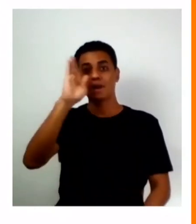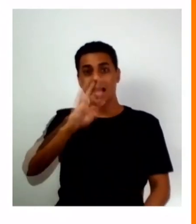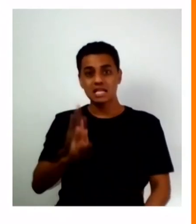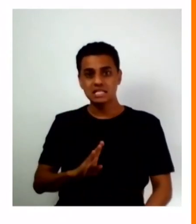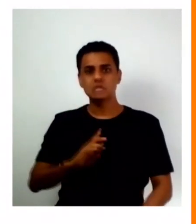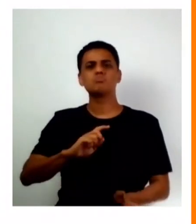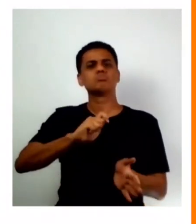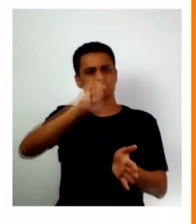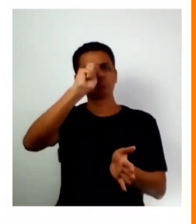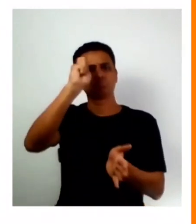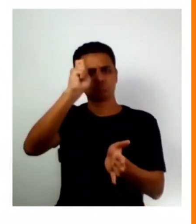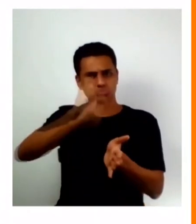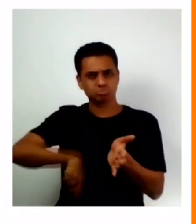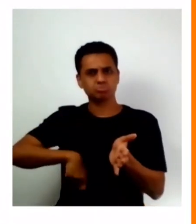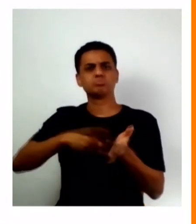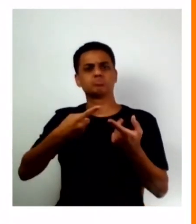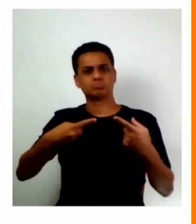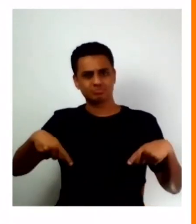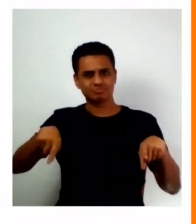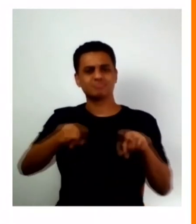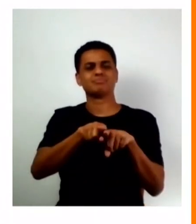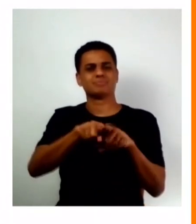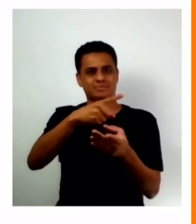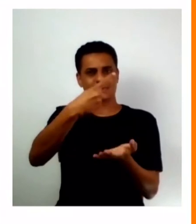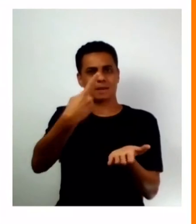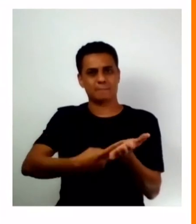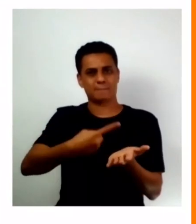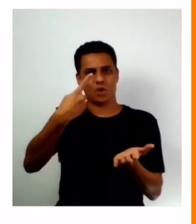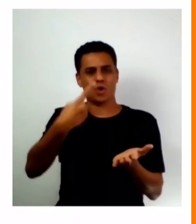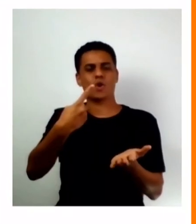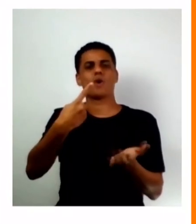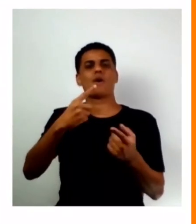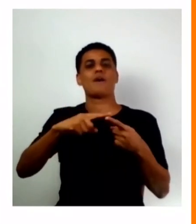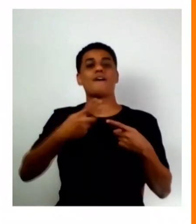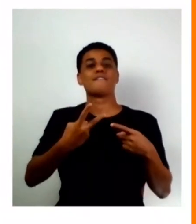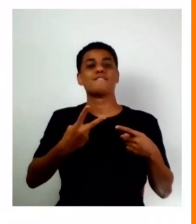este tratado 20 anos depois.